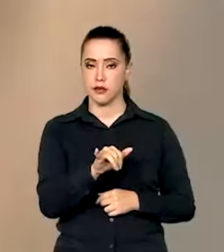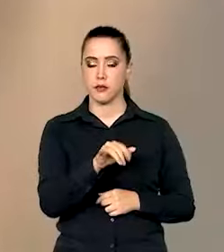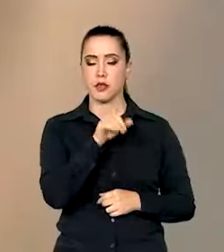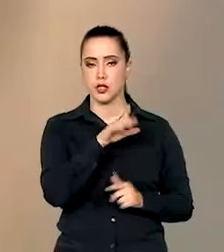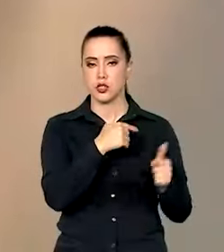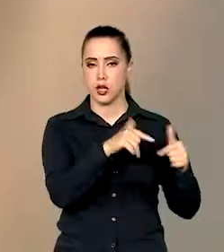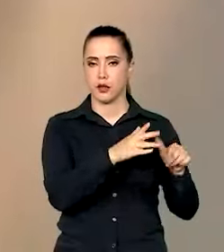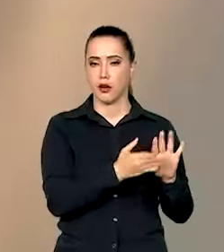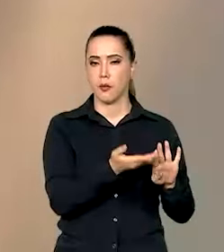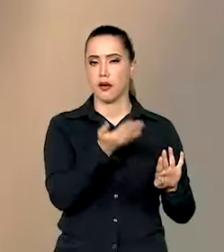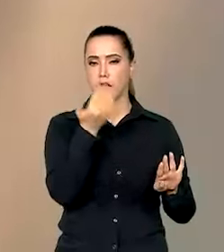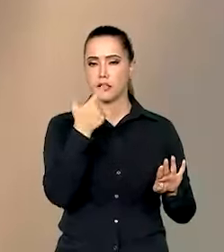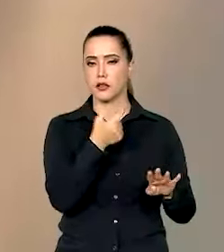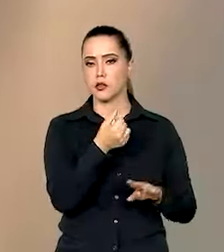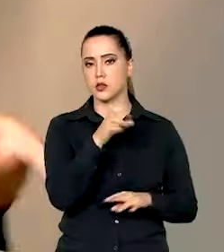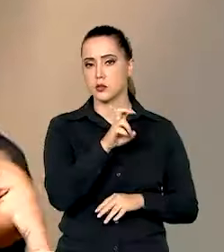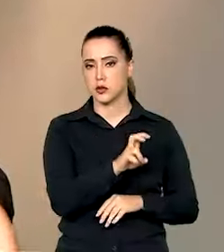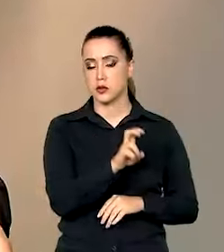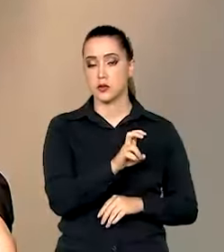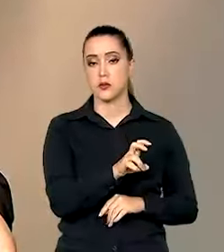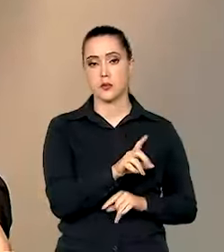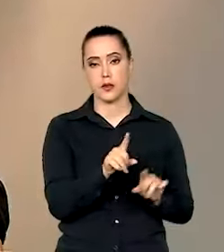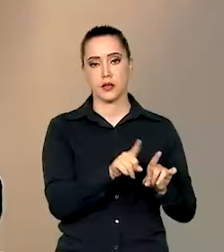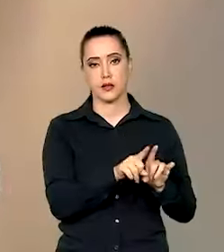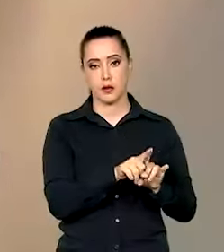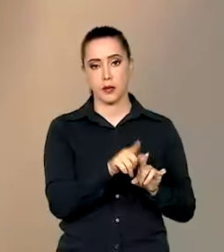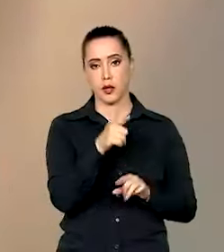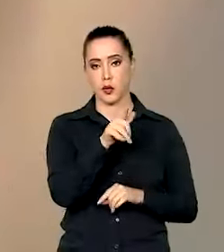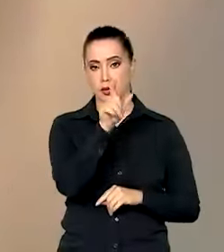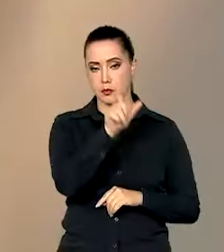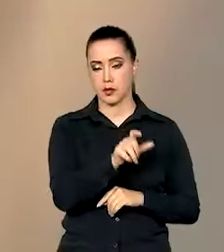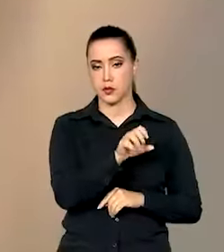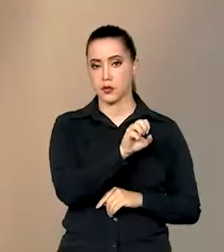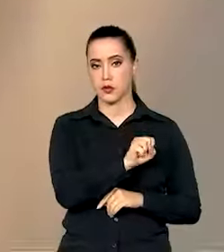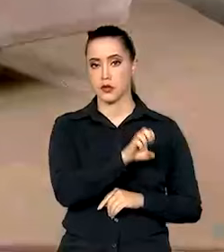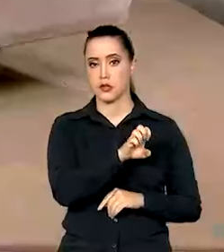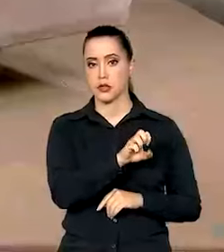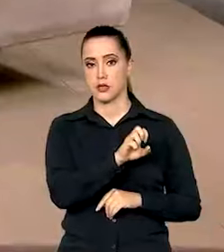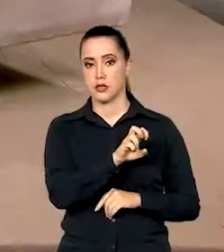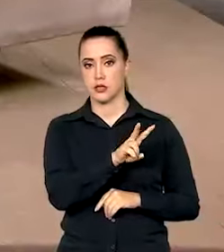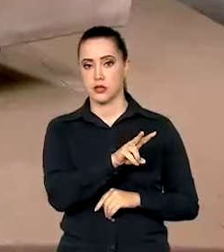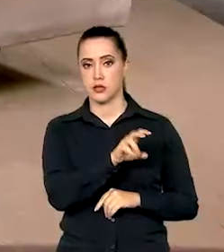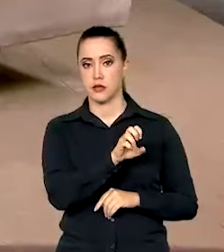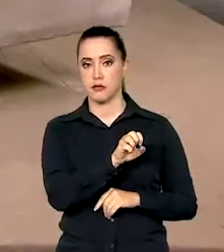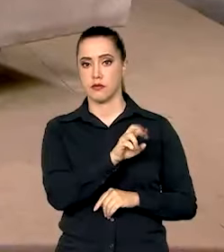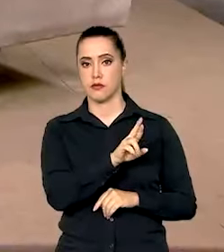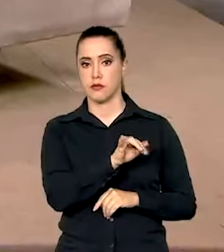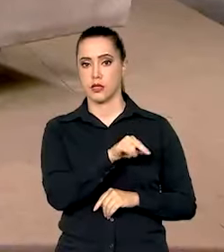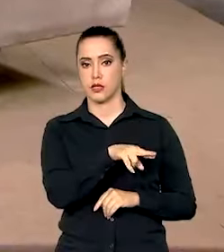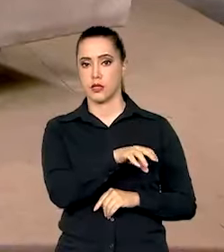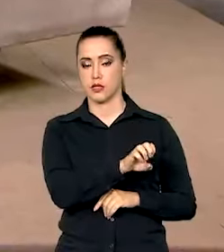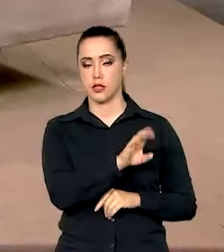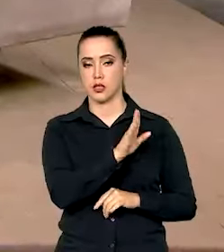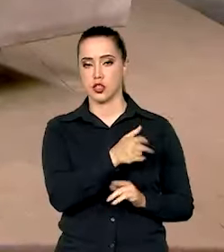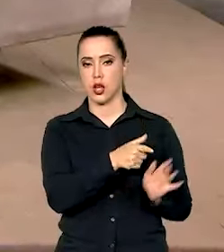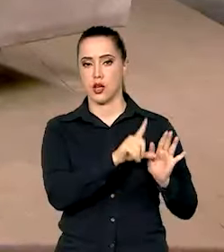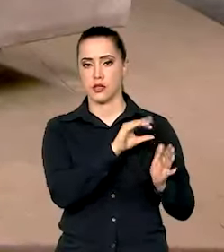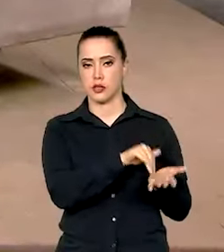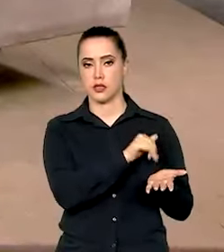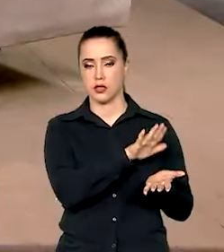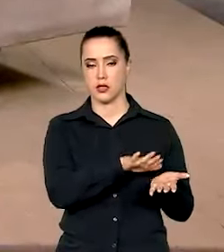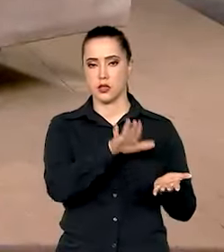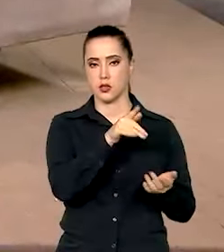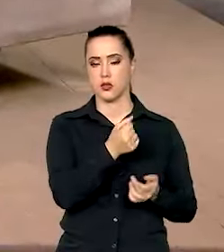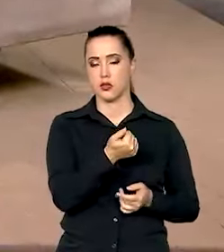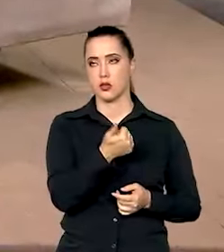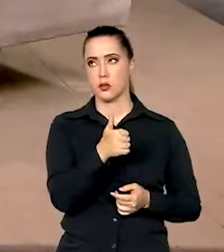fundação da Secretaria Nacional de Juventude. A Severine Macedo, que foi secretária nacional de juventude no período de 2011 a